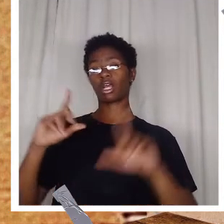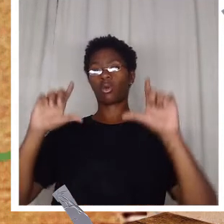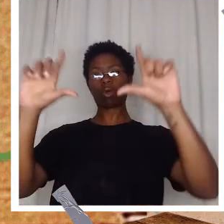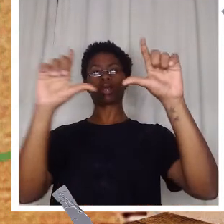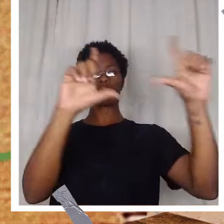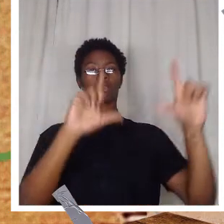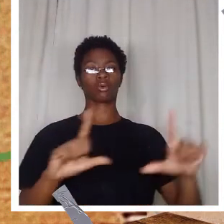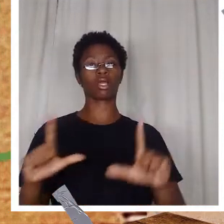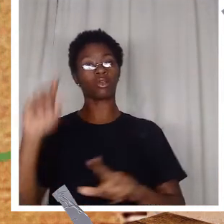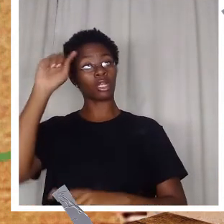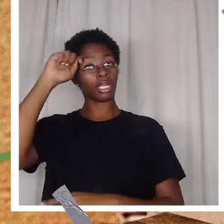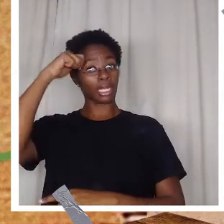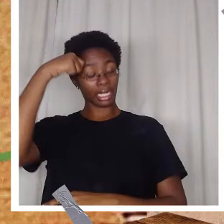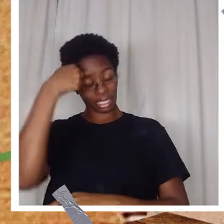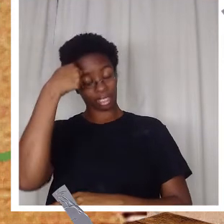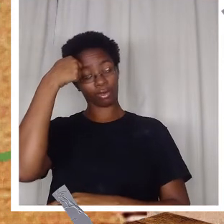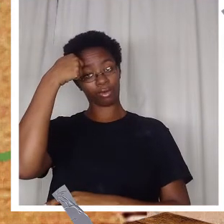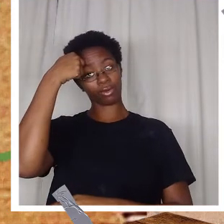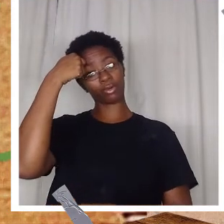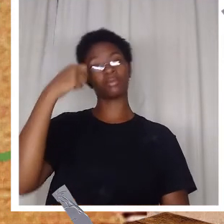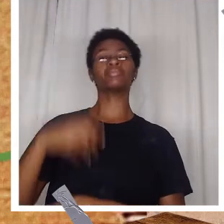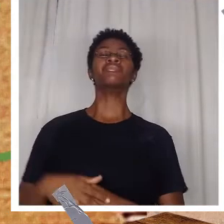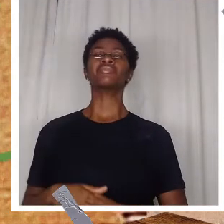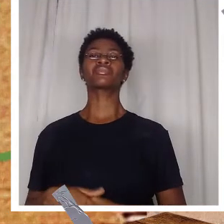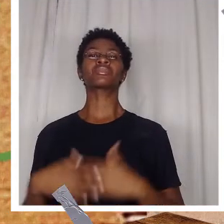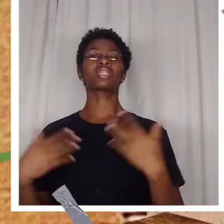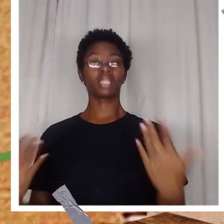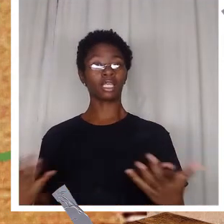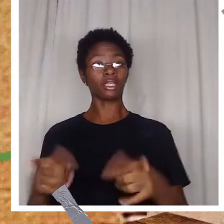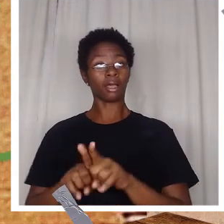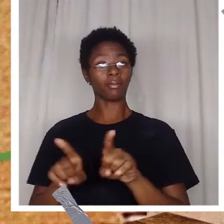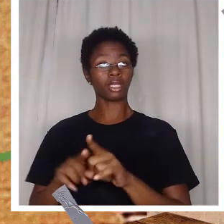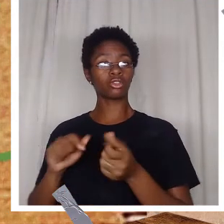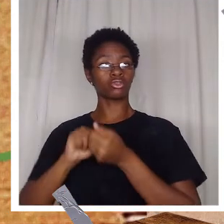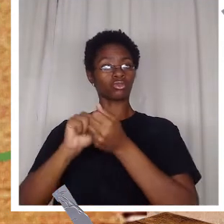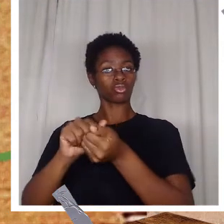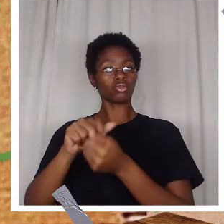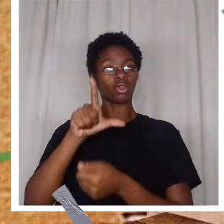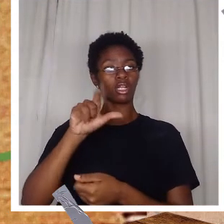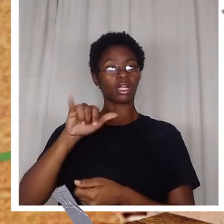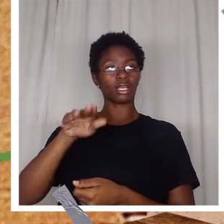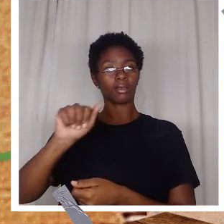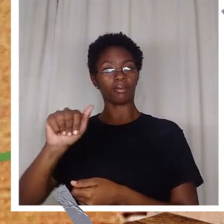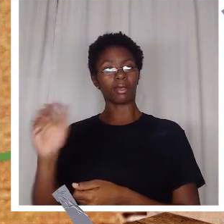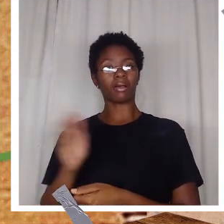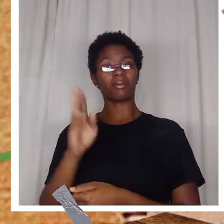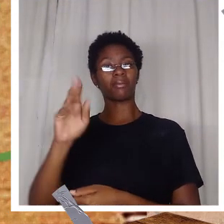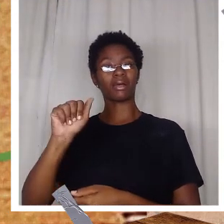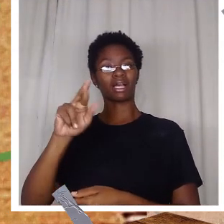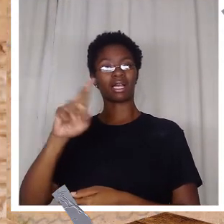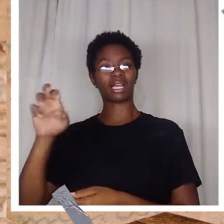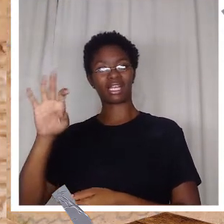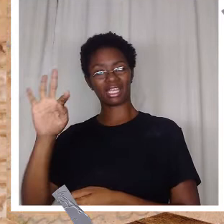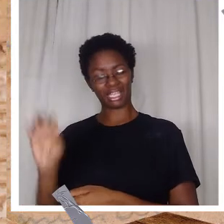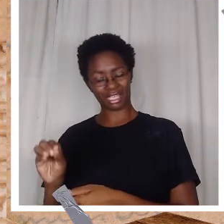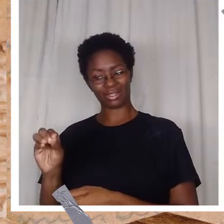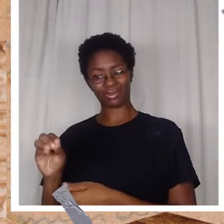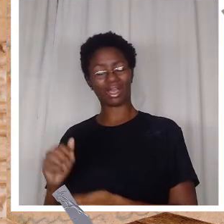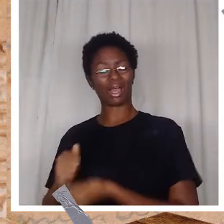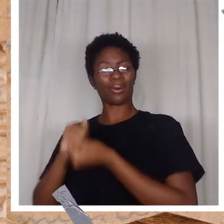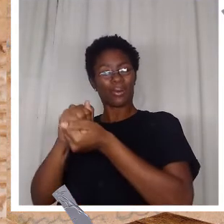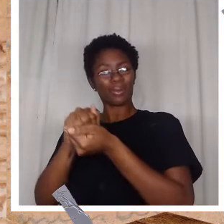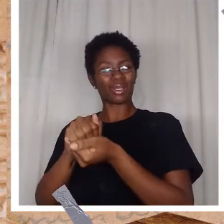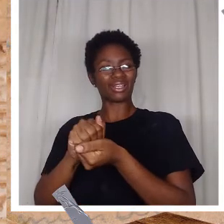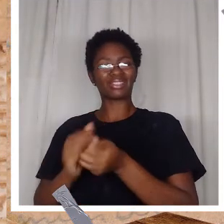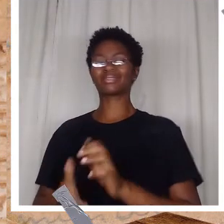Lima Barreto ao terceiro dia, história que ele já havia escrito um certo nada. Carolina Maria de